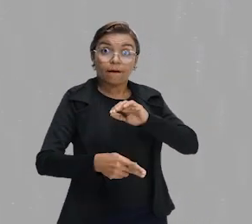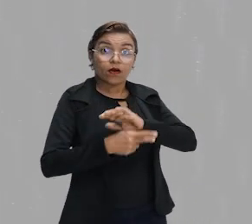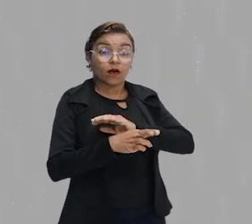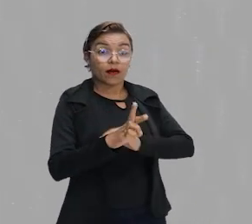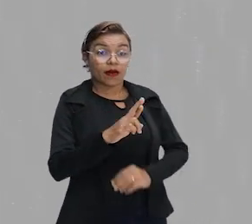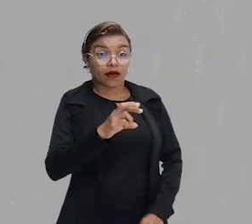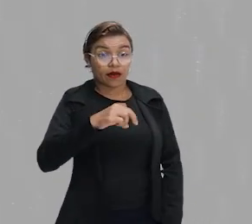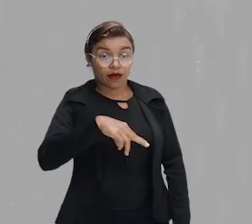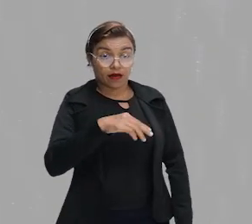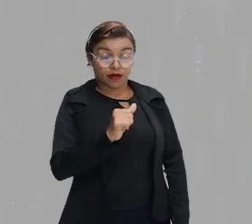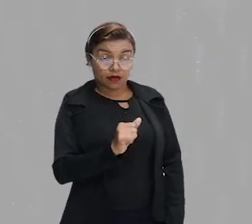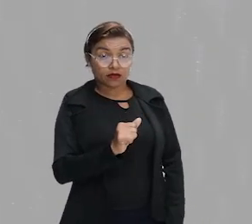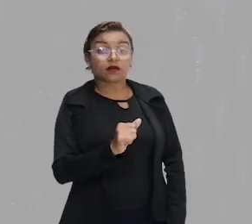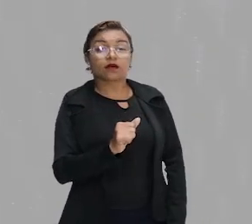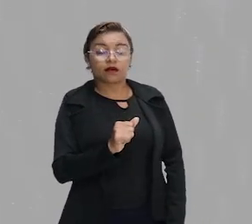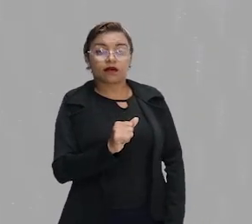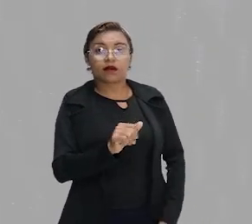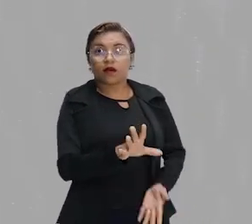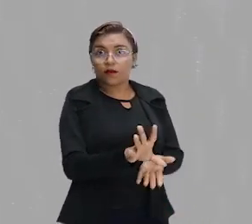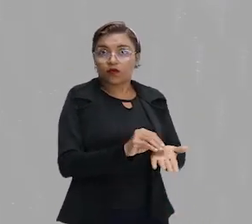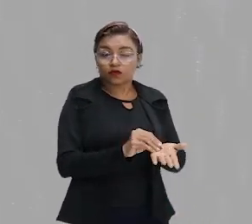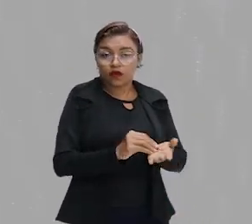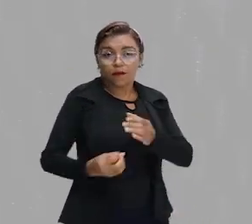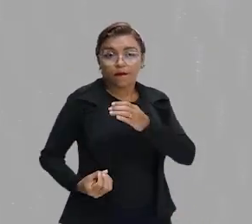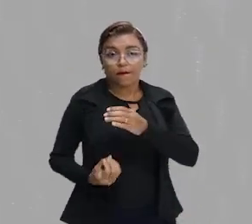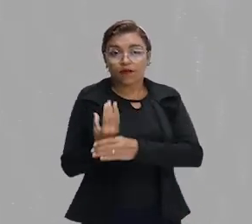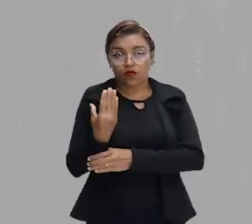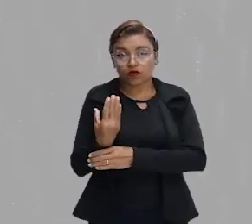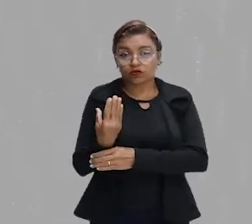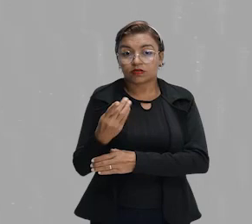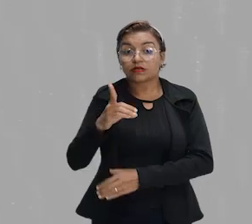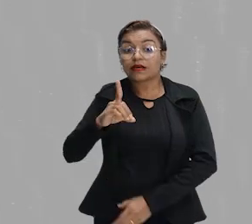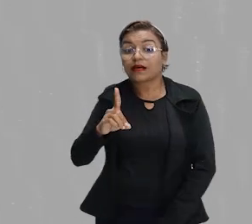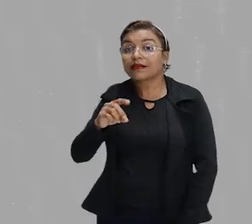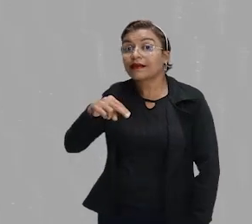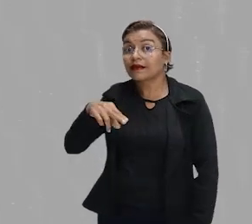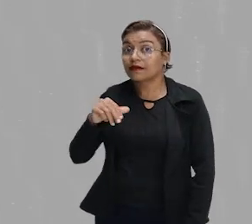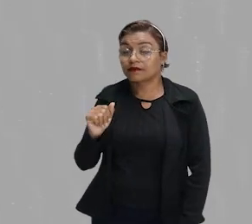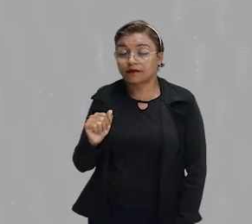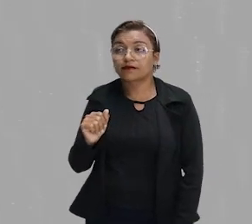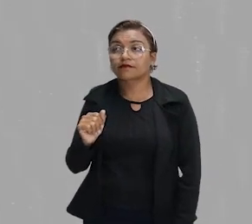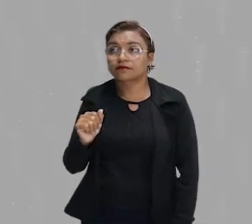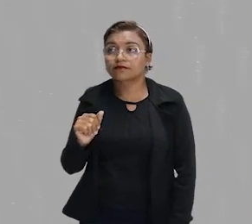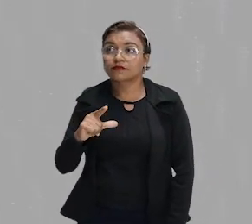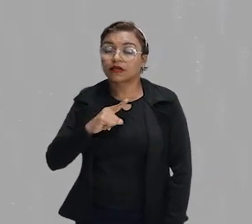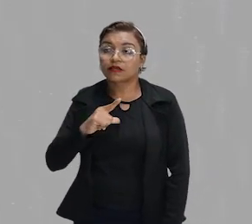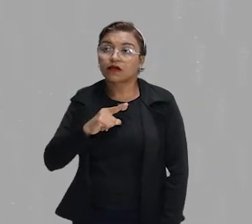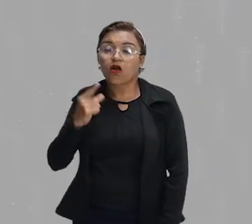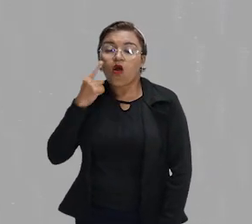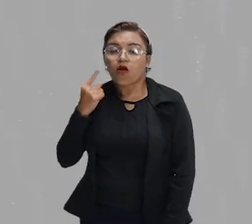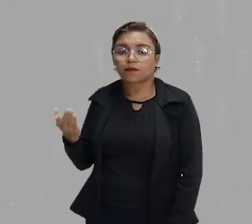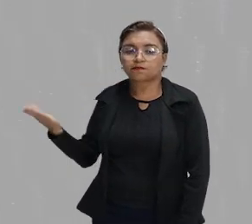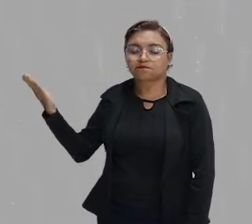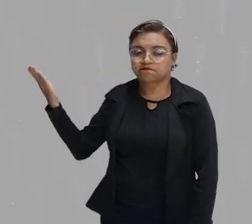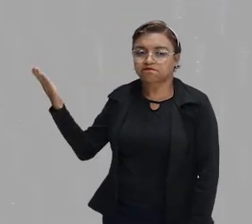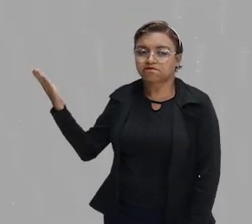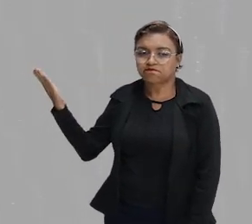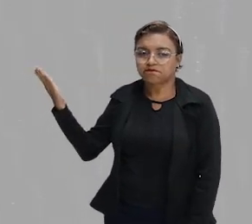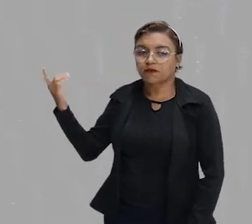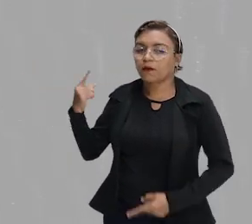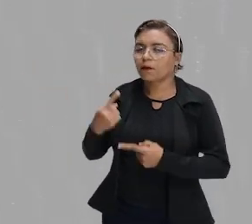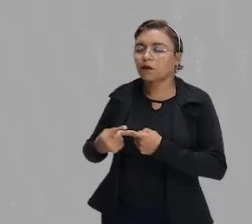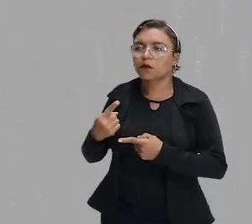RNA como molde para produzir DNA. Então, o DNA viral ele foi produzido porque